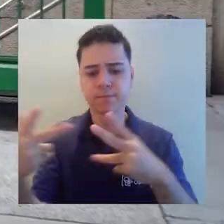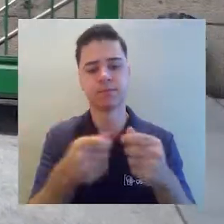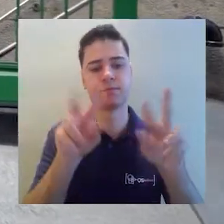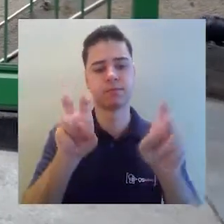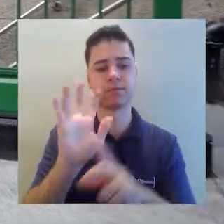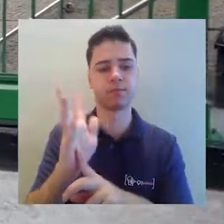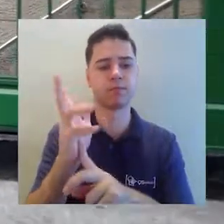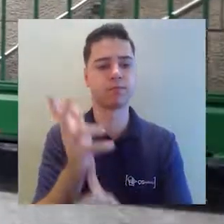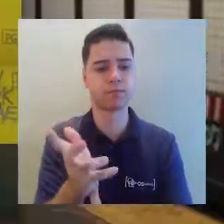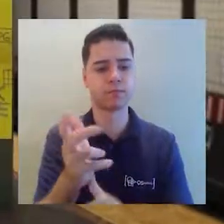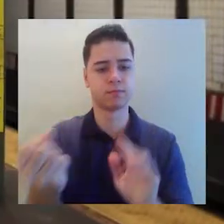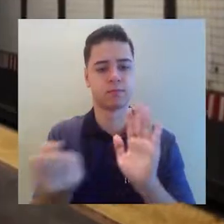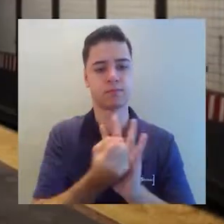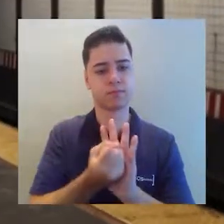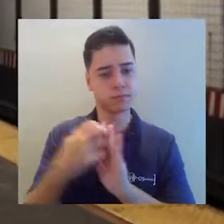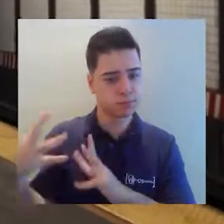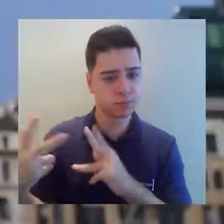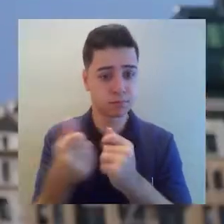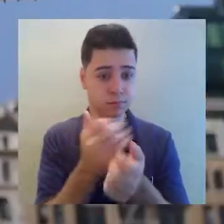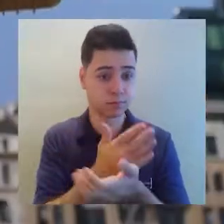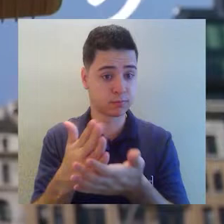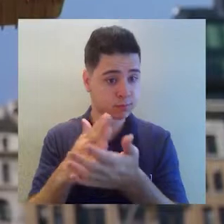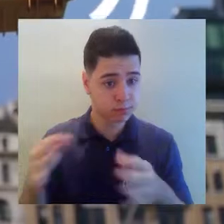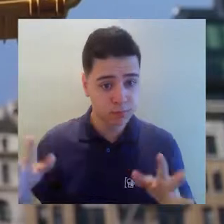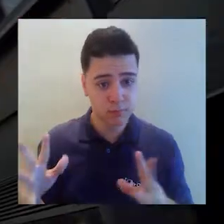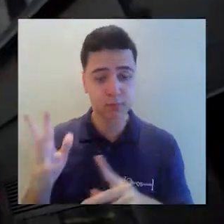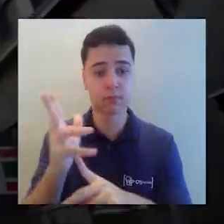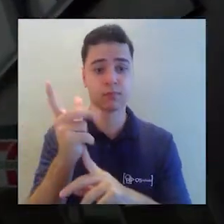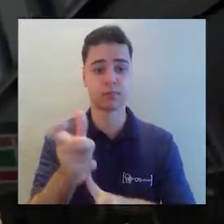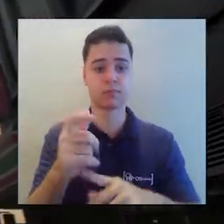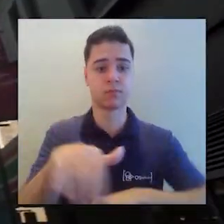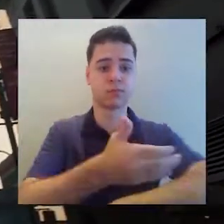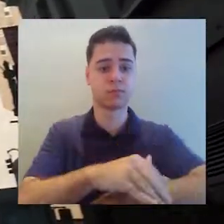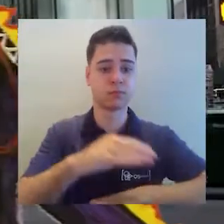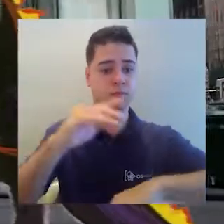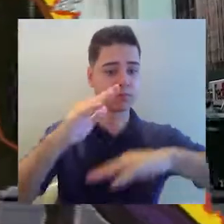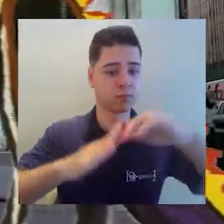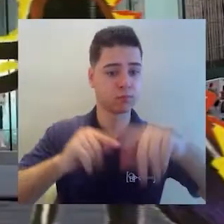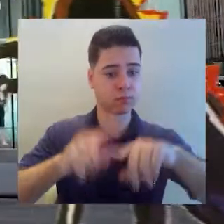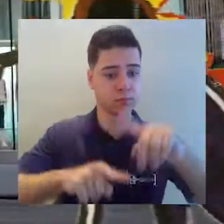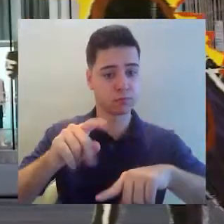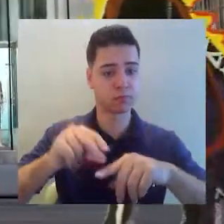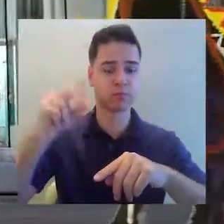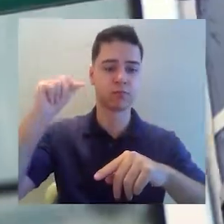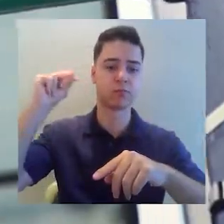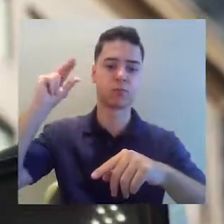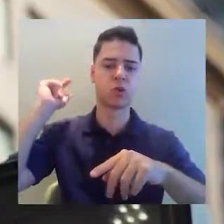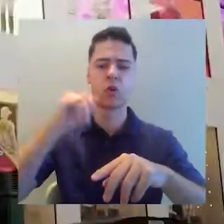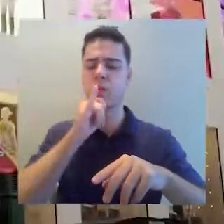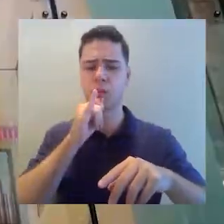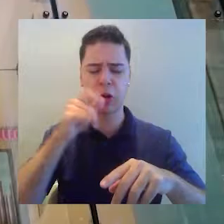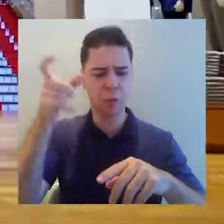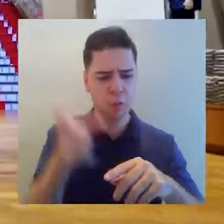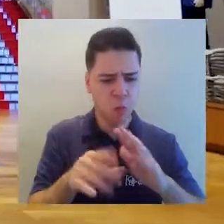arte de uma maneira geral. As grandes marcas passaram a incorporar os elementos da arte de rua nos seus produtos. O que era marginal